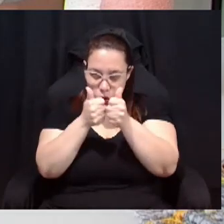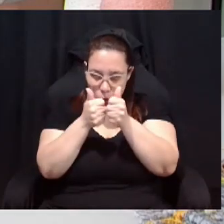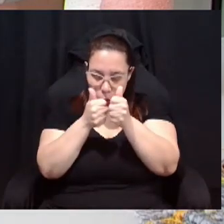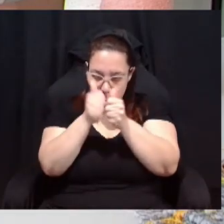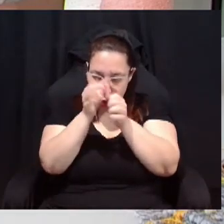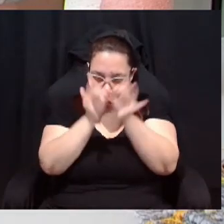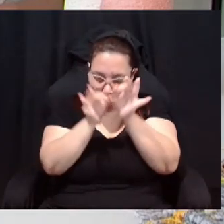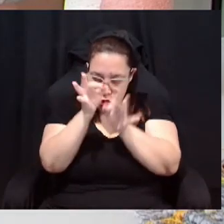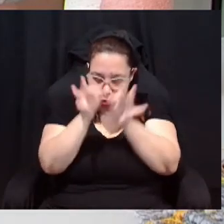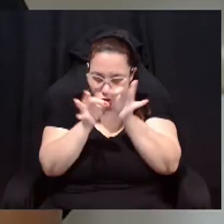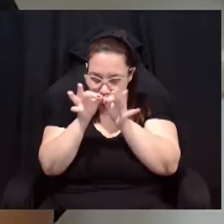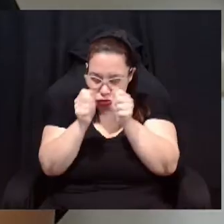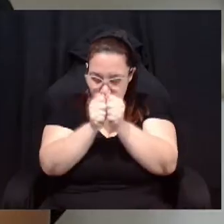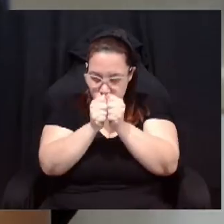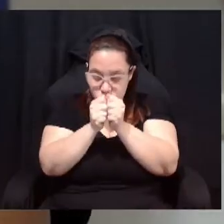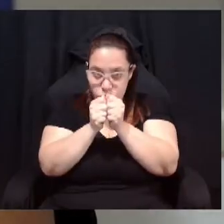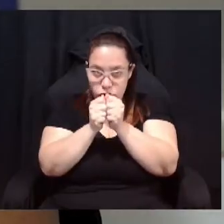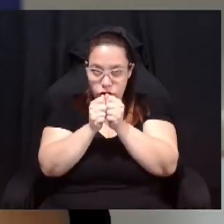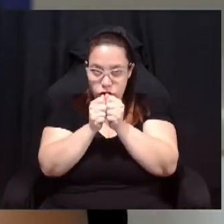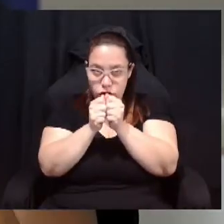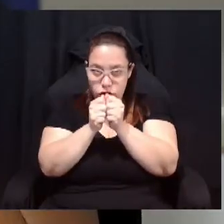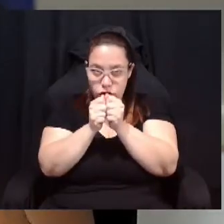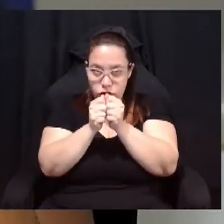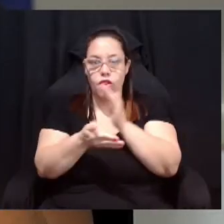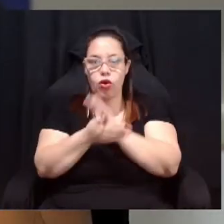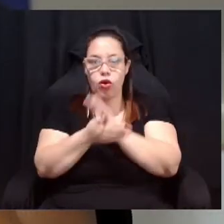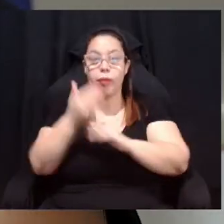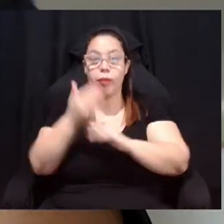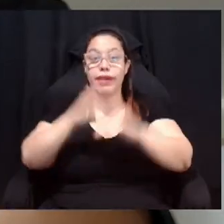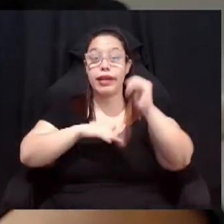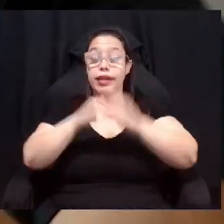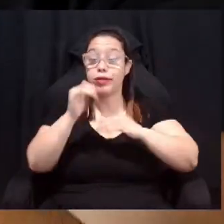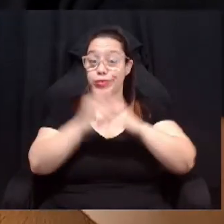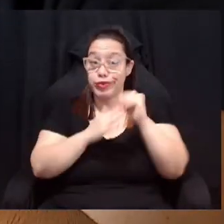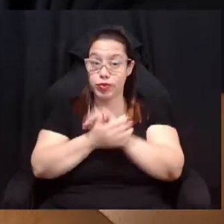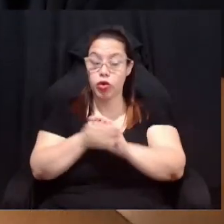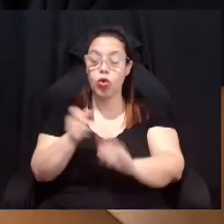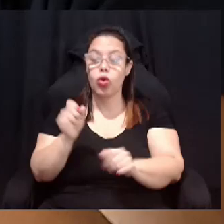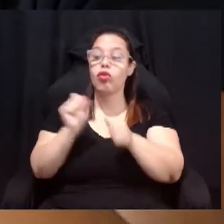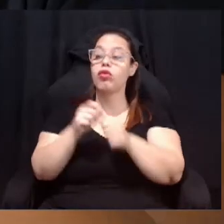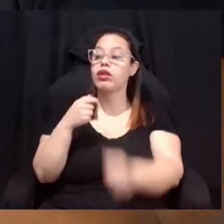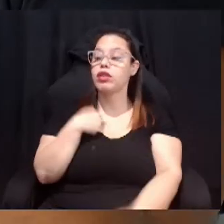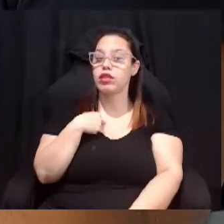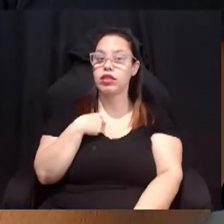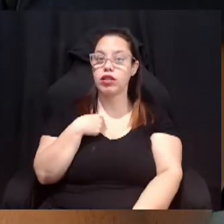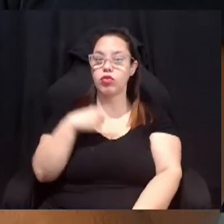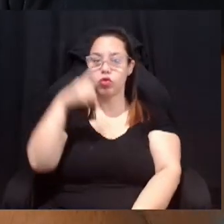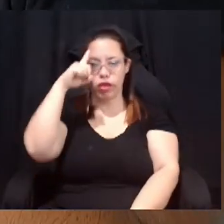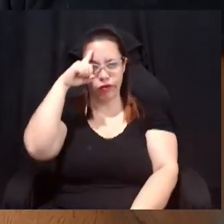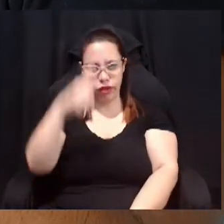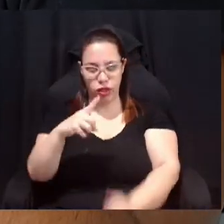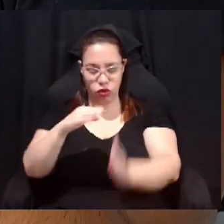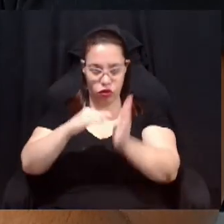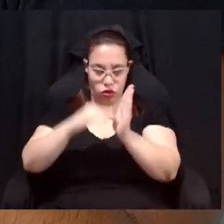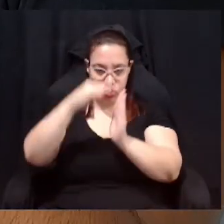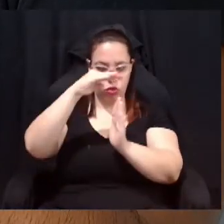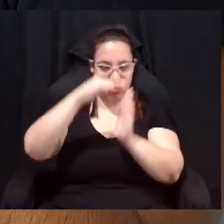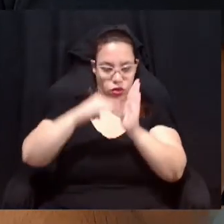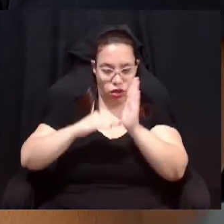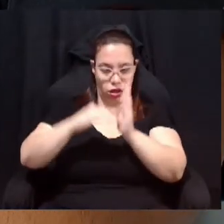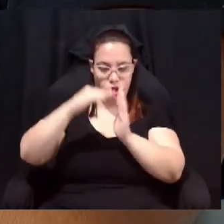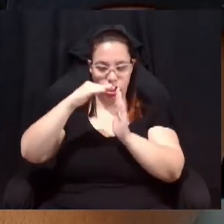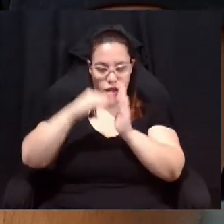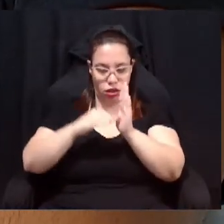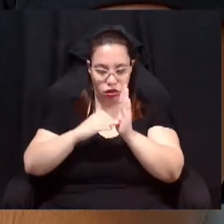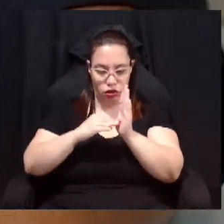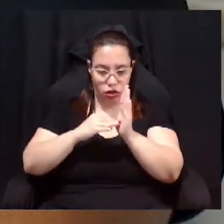forma, porque senão a gente acaba perdendo material. Então, o que eu vou fazer? Eu vou definir o tamanho do meu chaveiro.